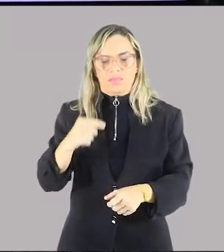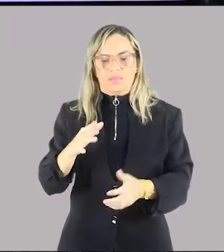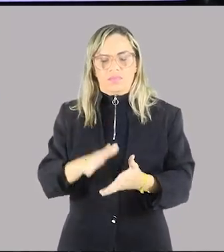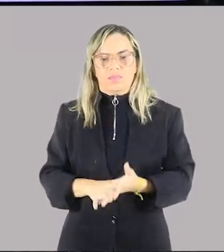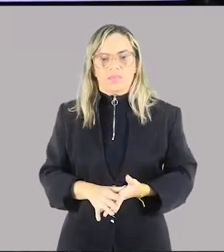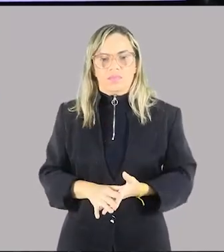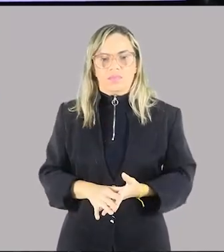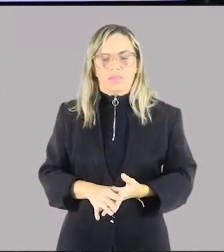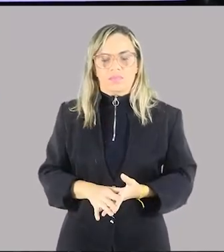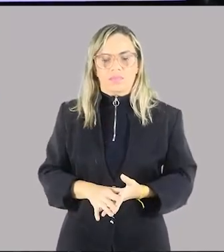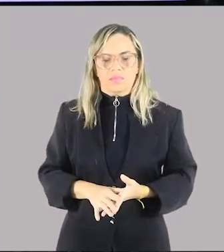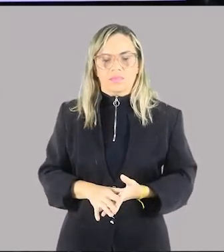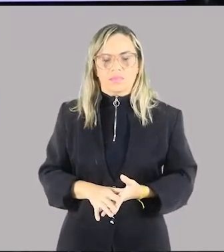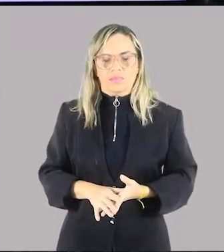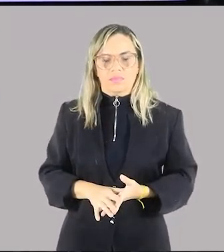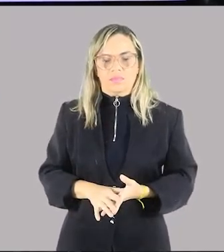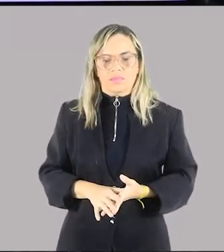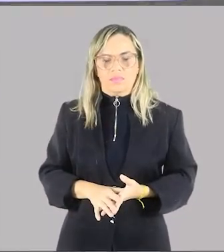beleza?